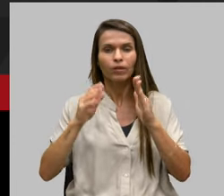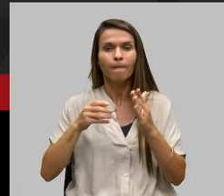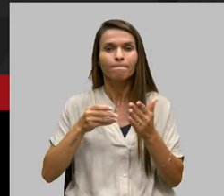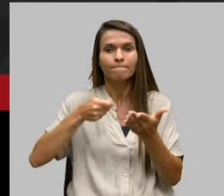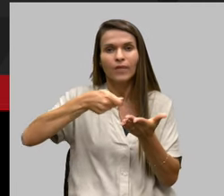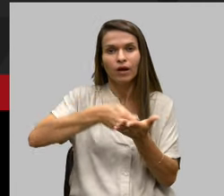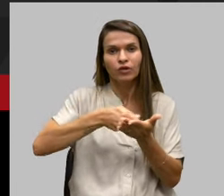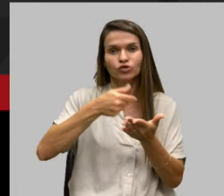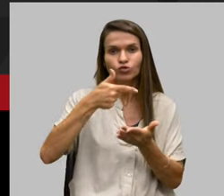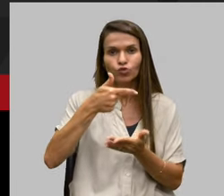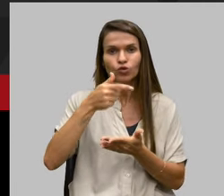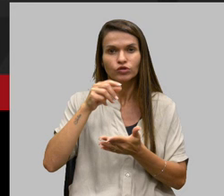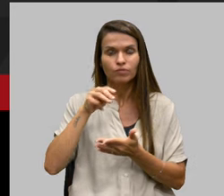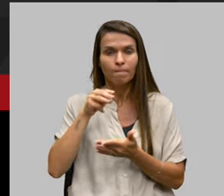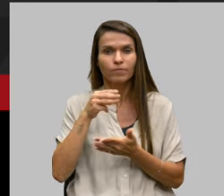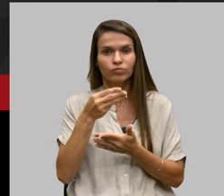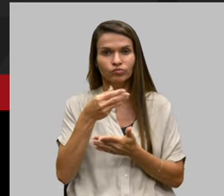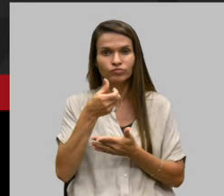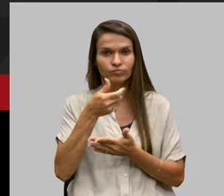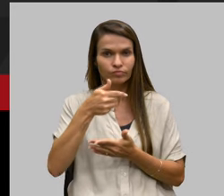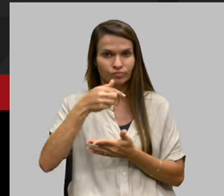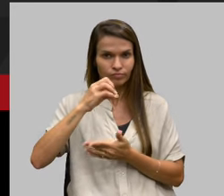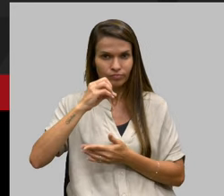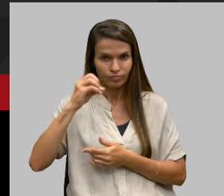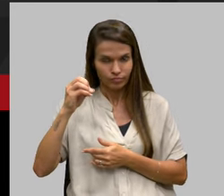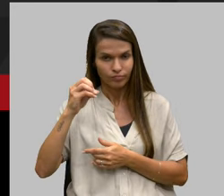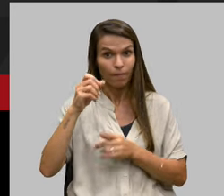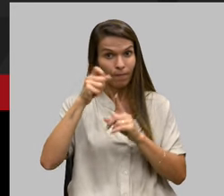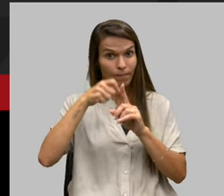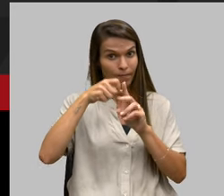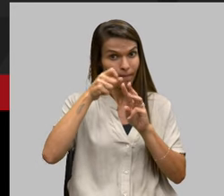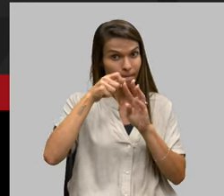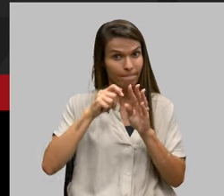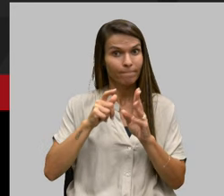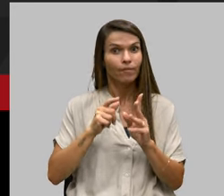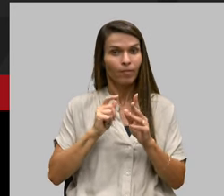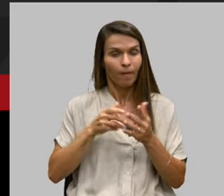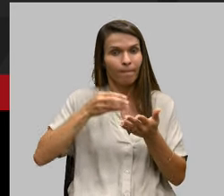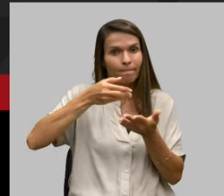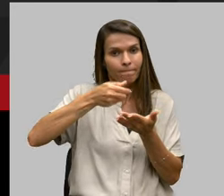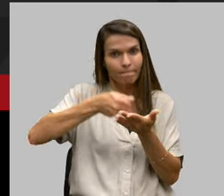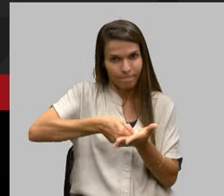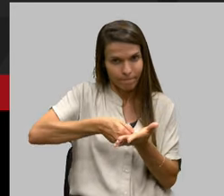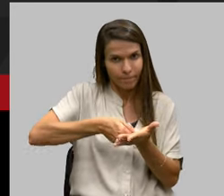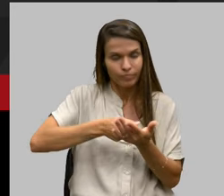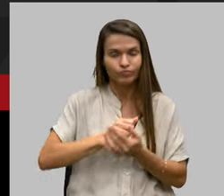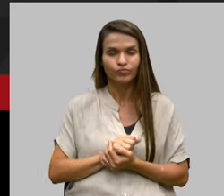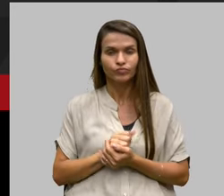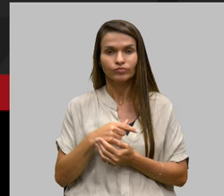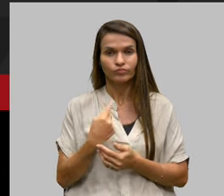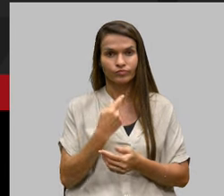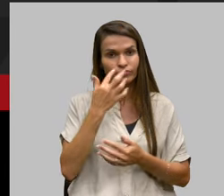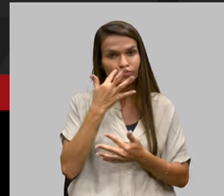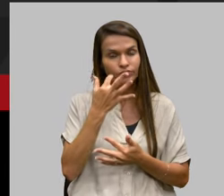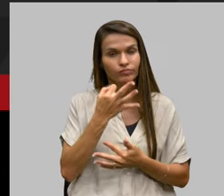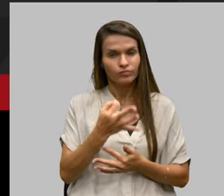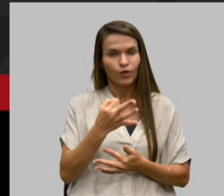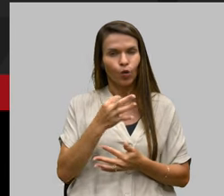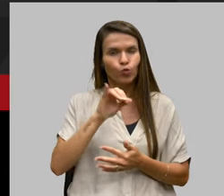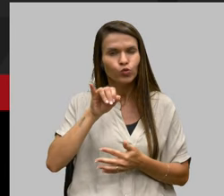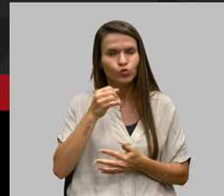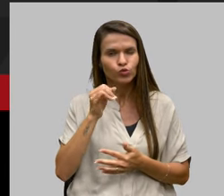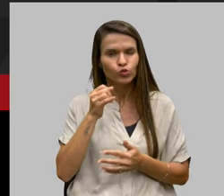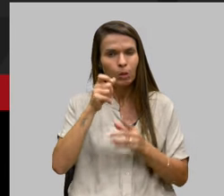2.700 por mês para arcar com aquele passivo chamou a atenção da gente por só os juros